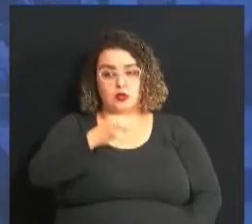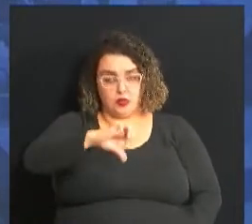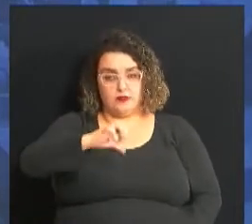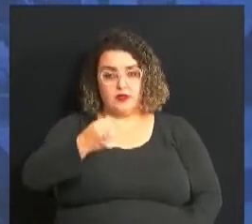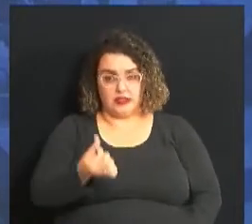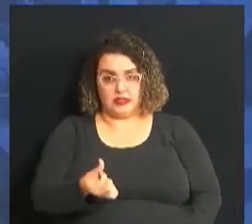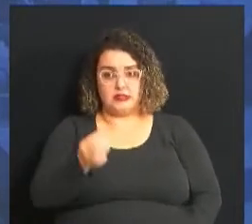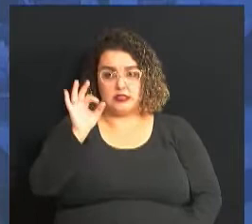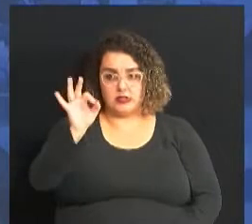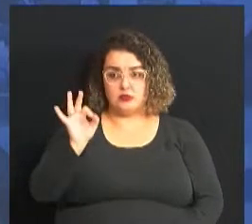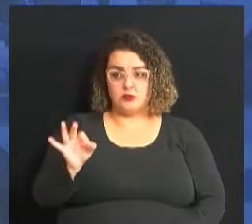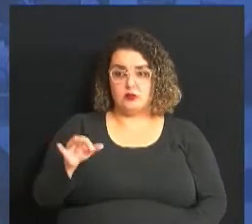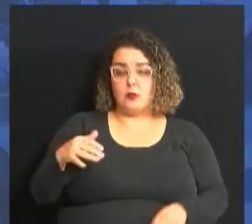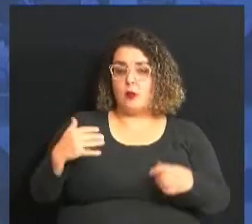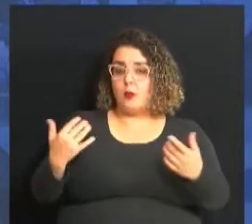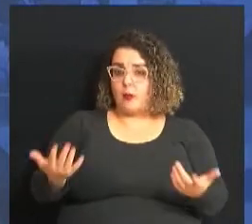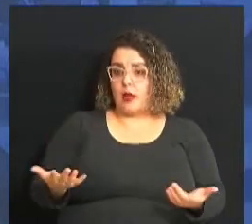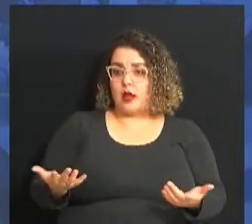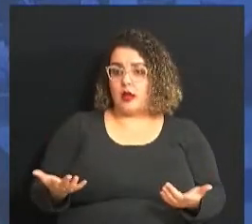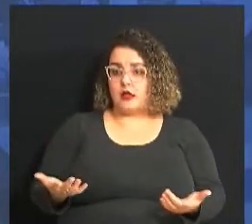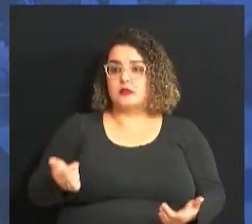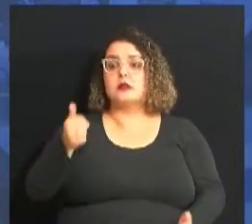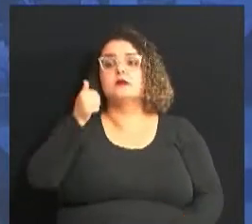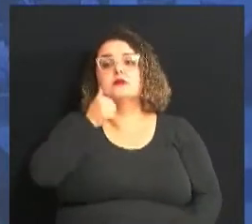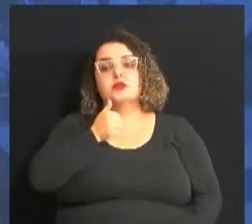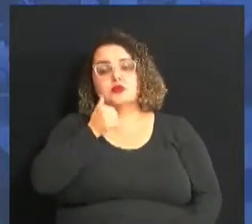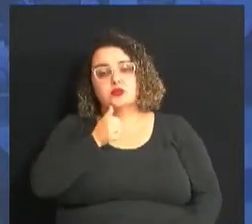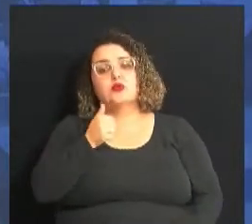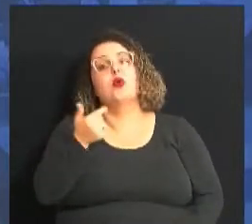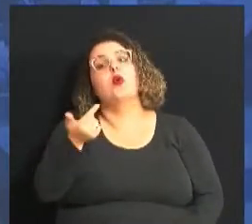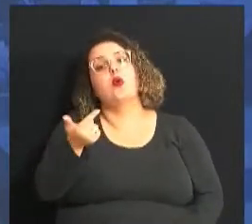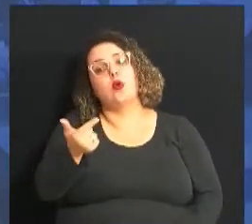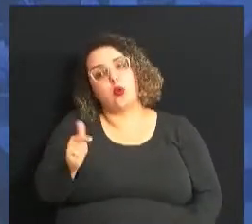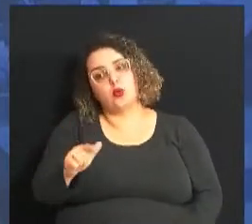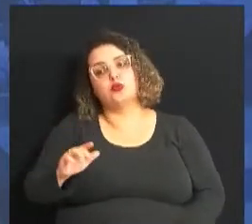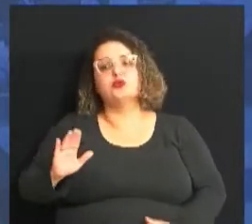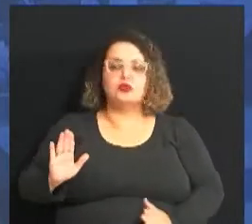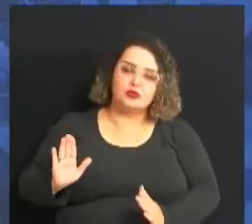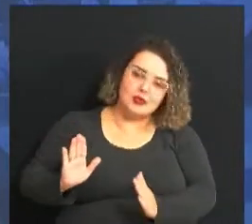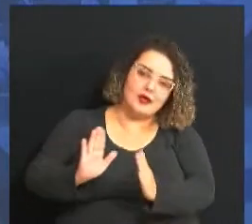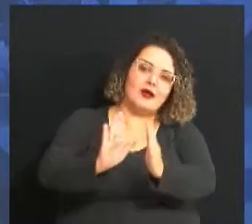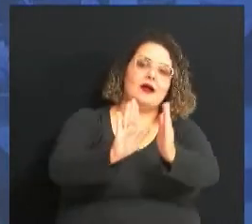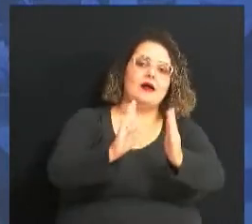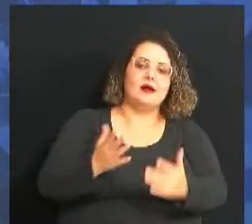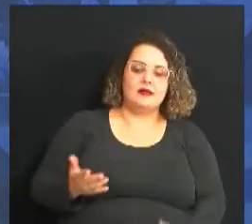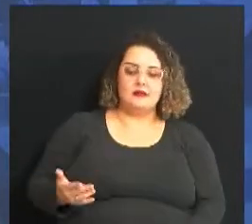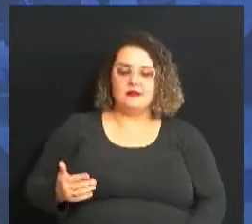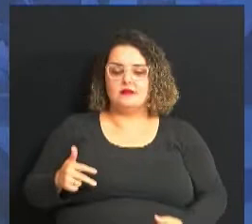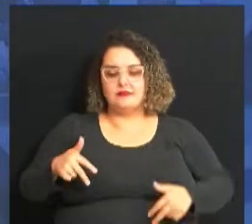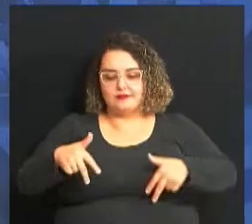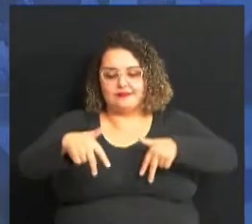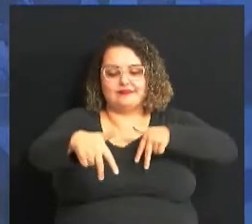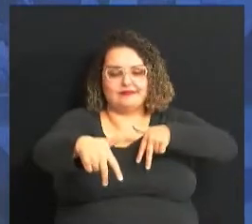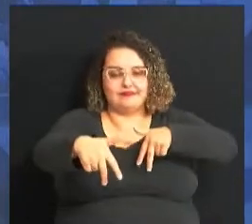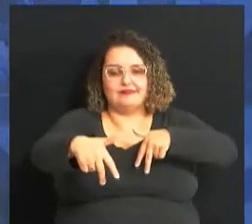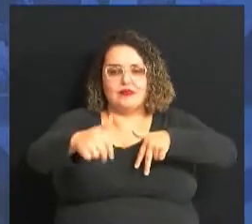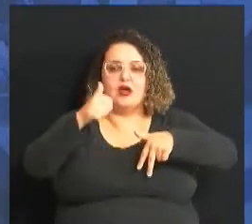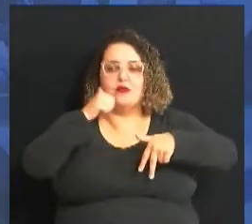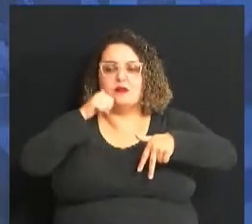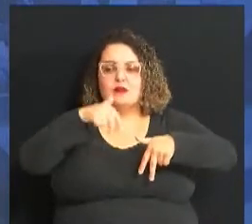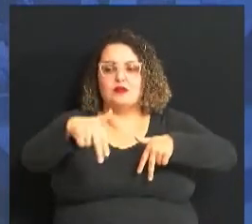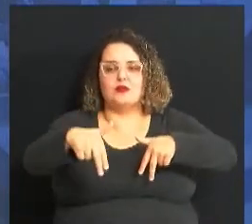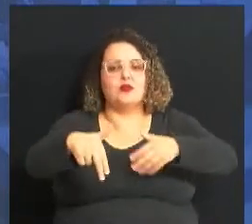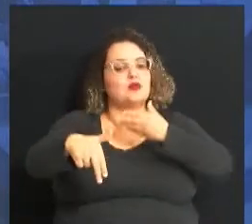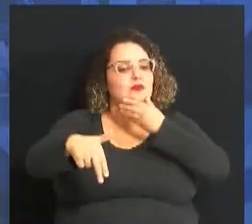49,96%. Só que mesmo assim as mulheres continuam na frente dos homens quando o assunto é saúde, é